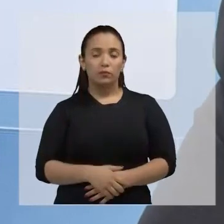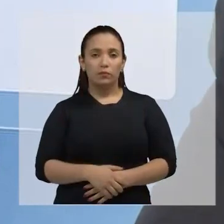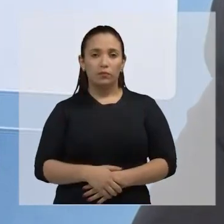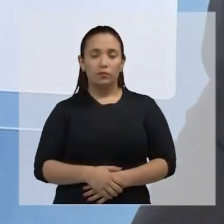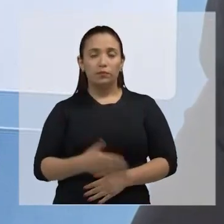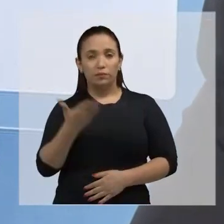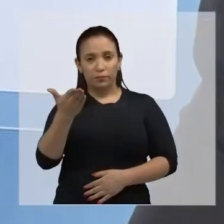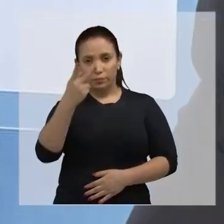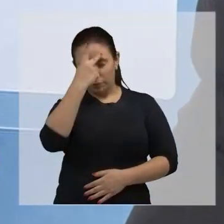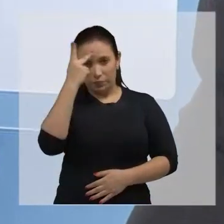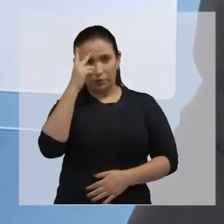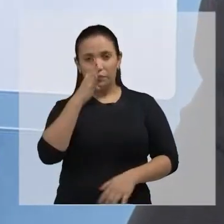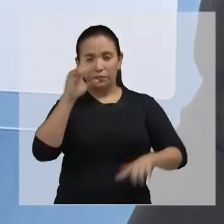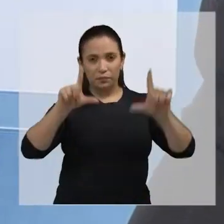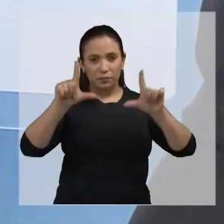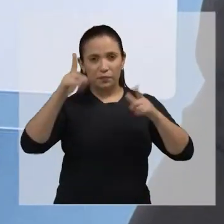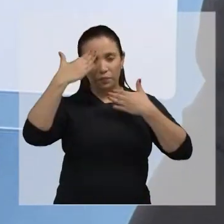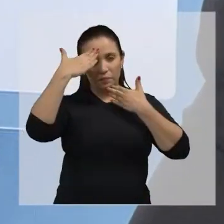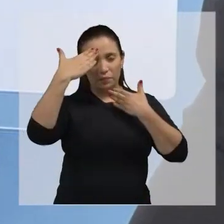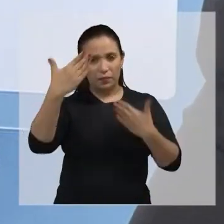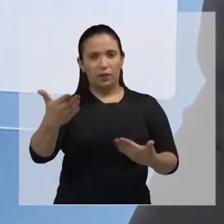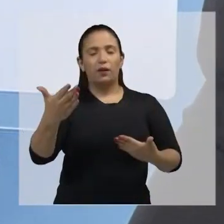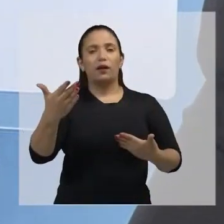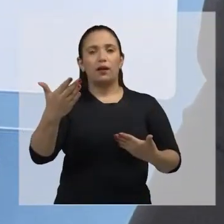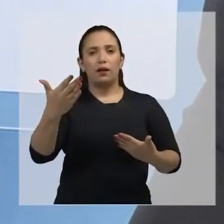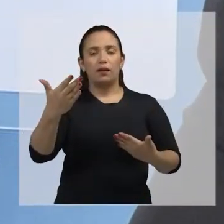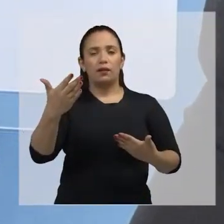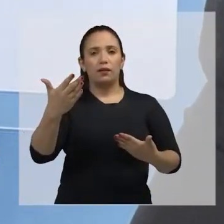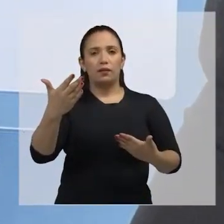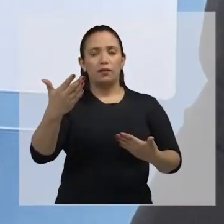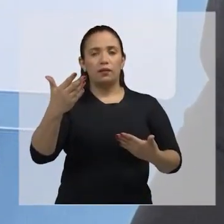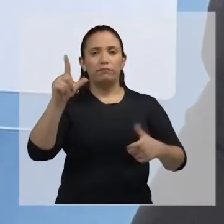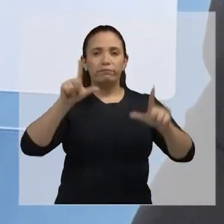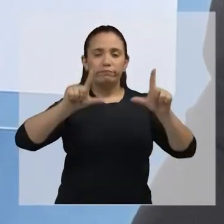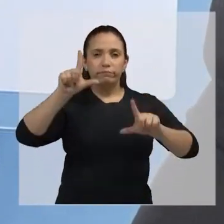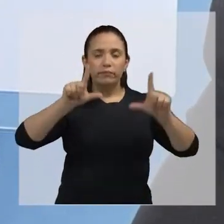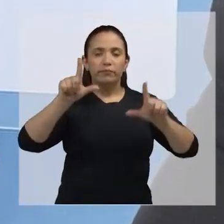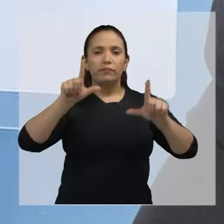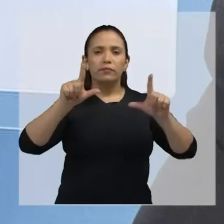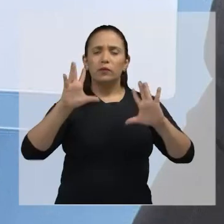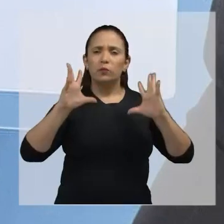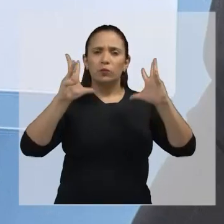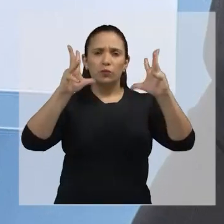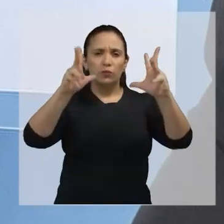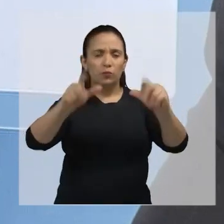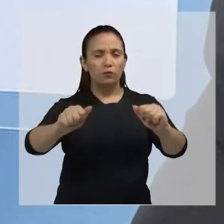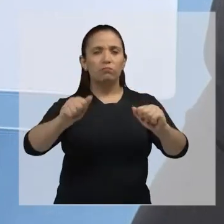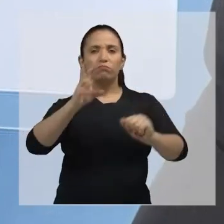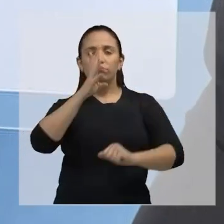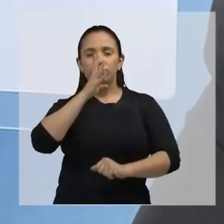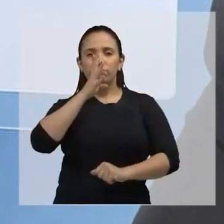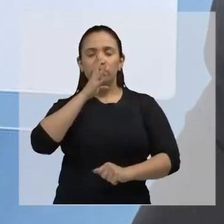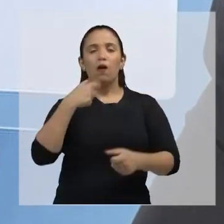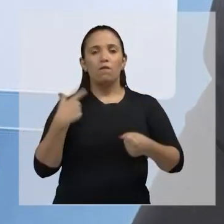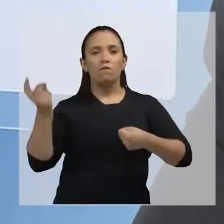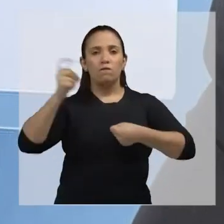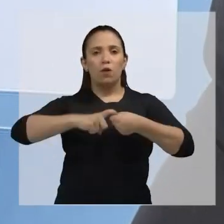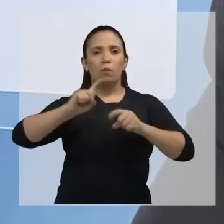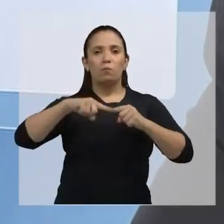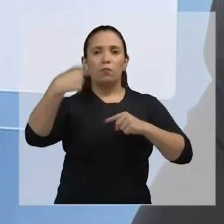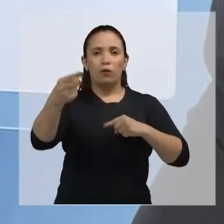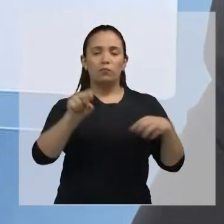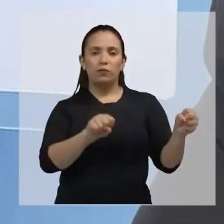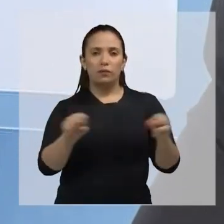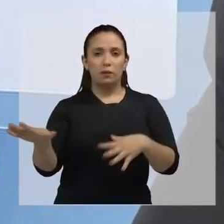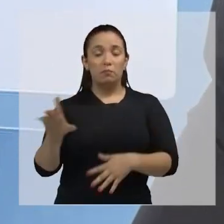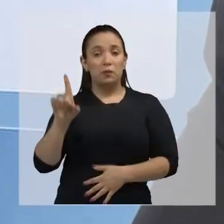A você, assinante, obrigado pela audiência. Você, telespectador, obrigado pela audiência. E eu volto na próxima semana,